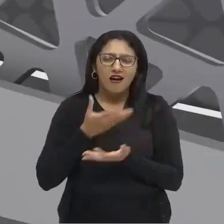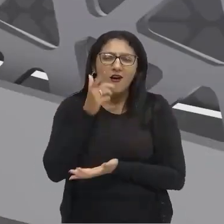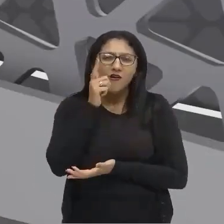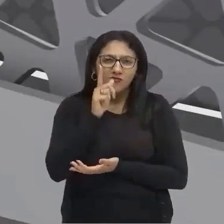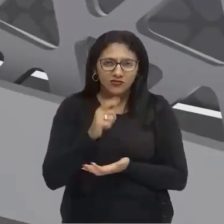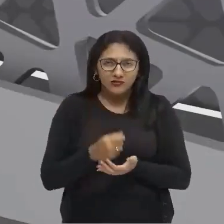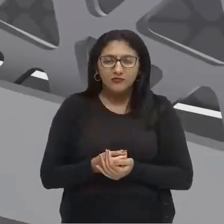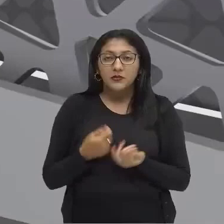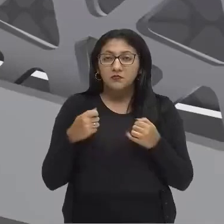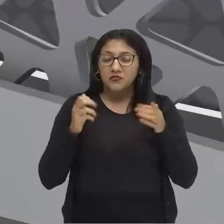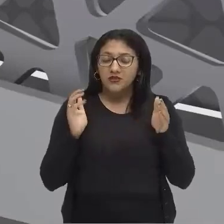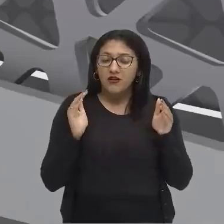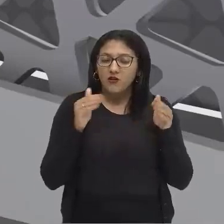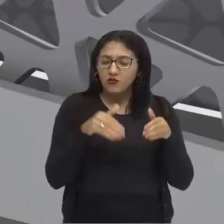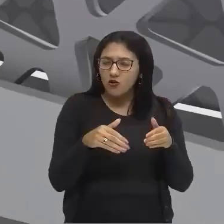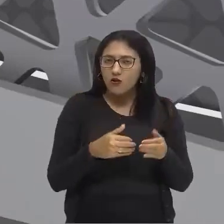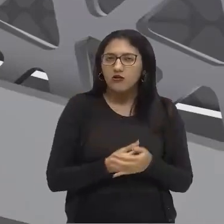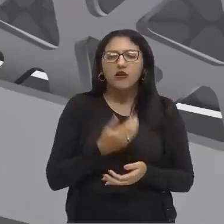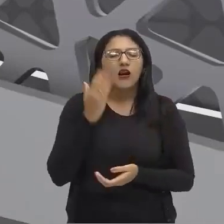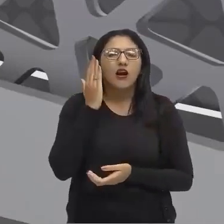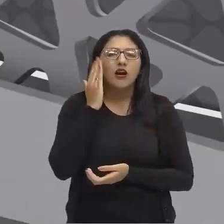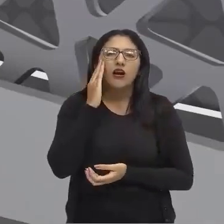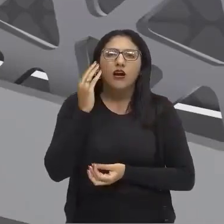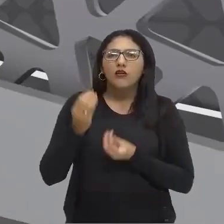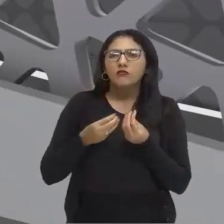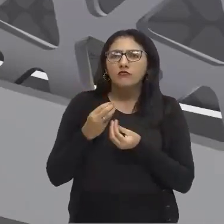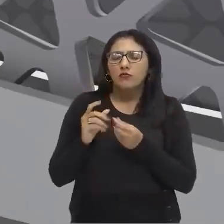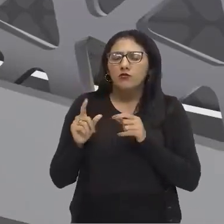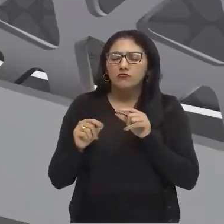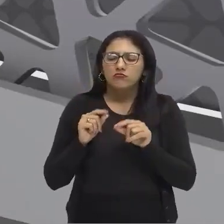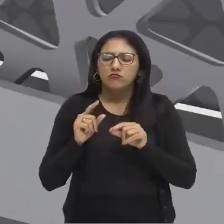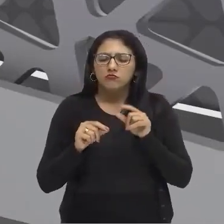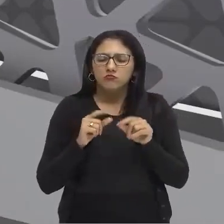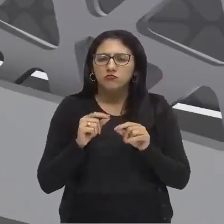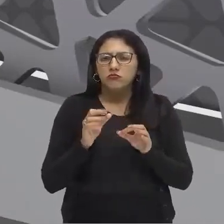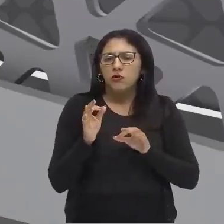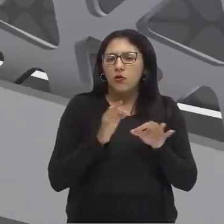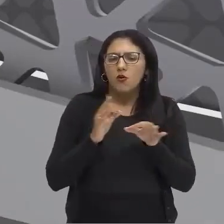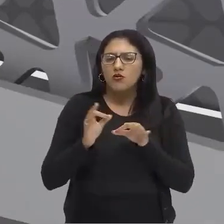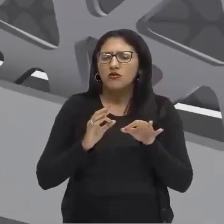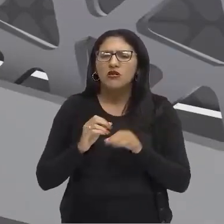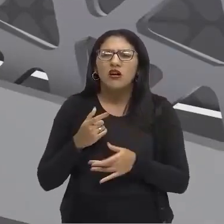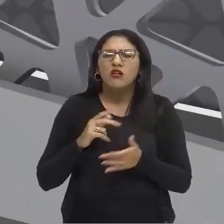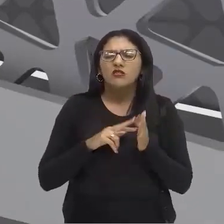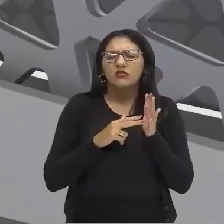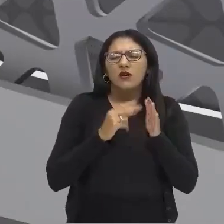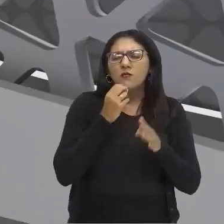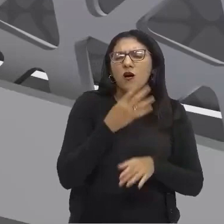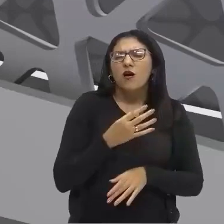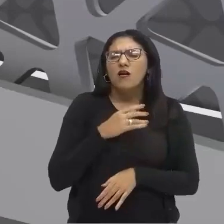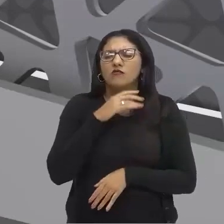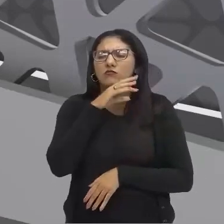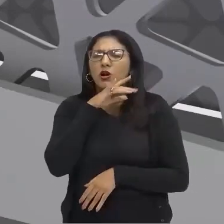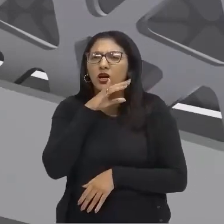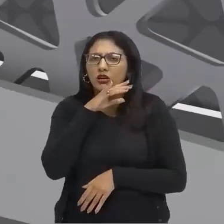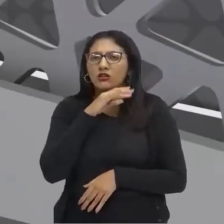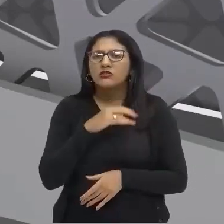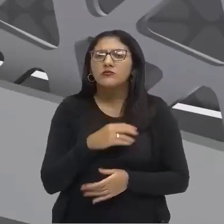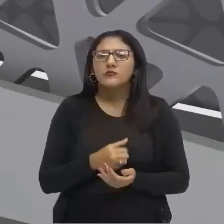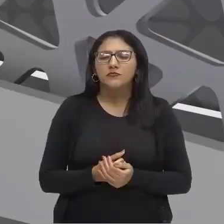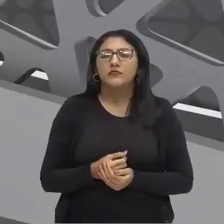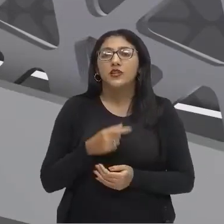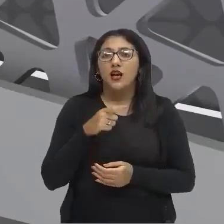ter foco, saber o que eu tenho que selecionar, o que está me fazendo bem, o que não está. E a partir daí